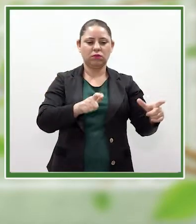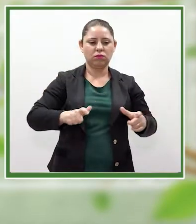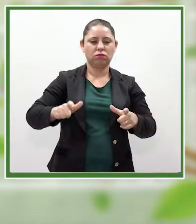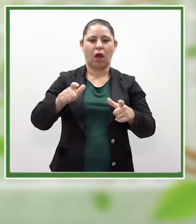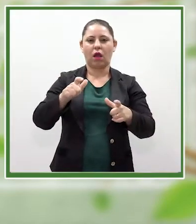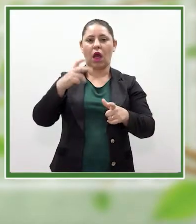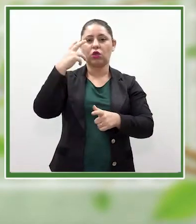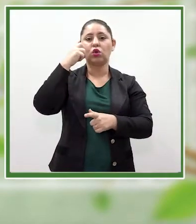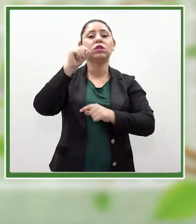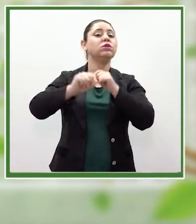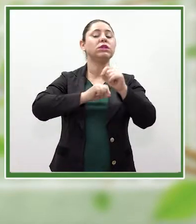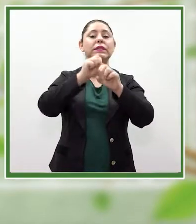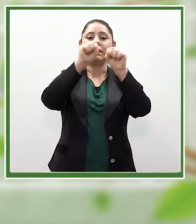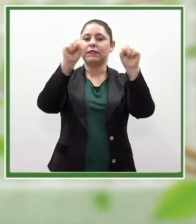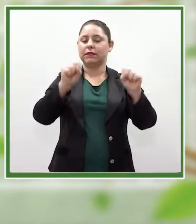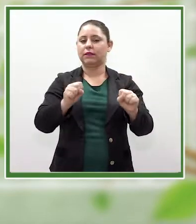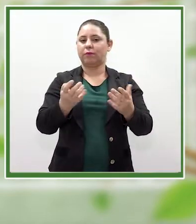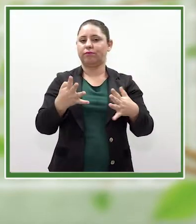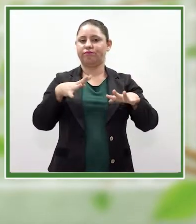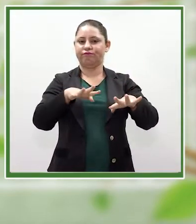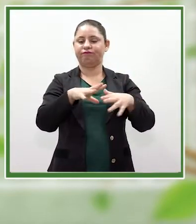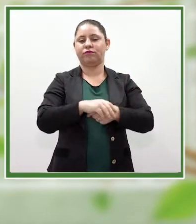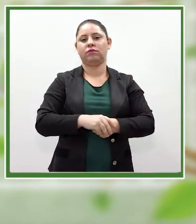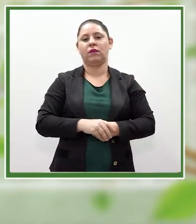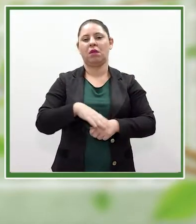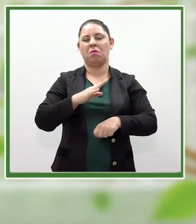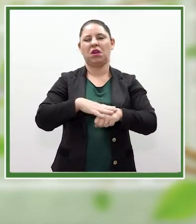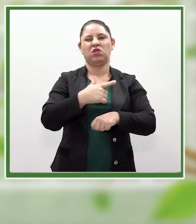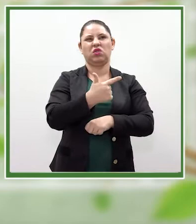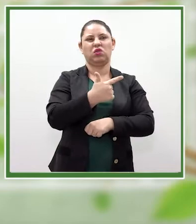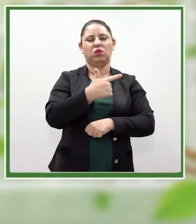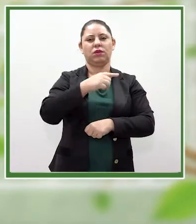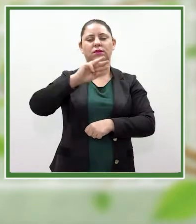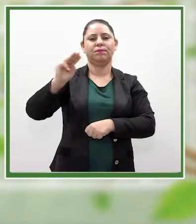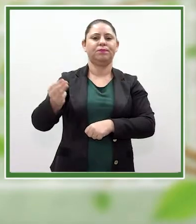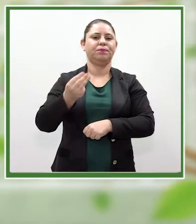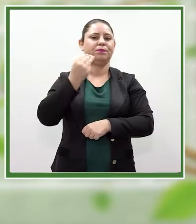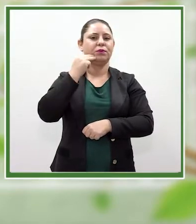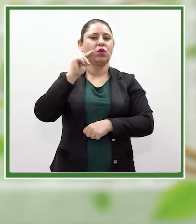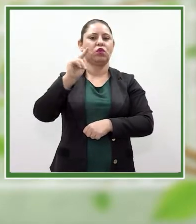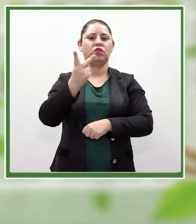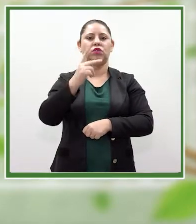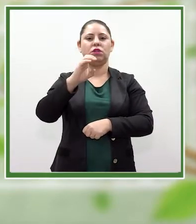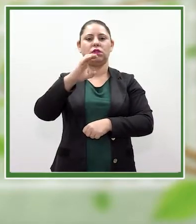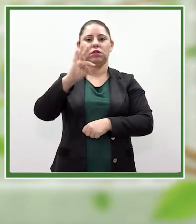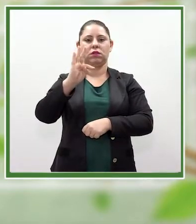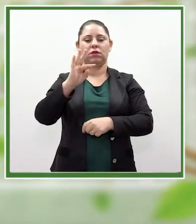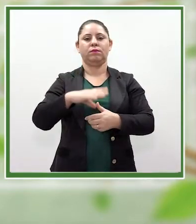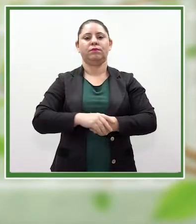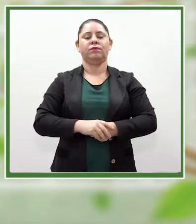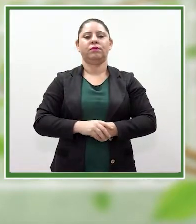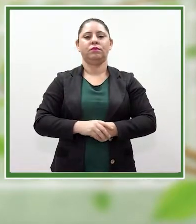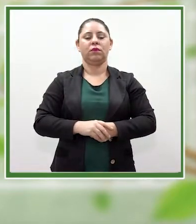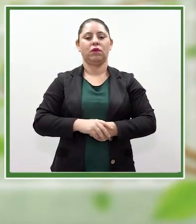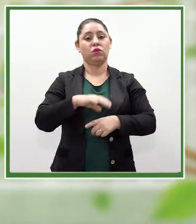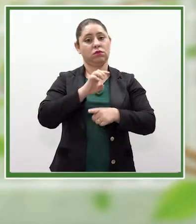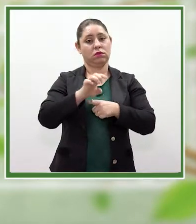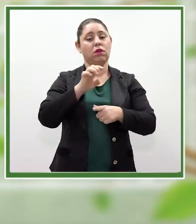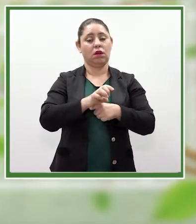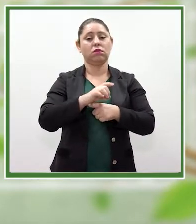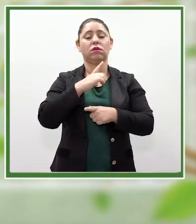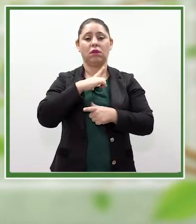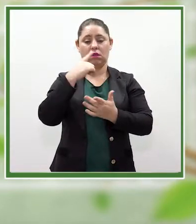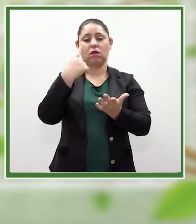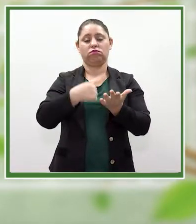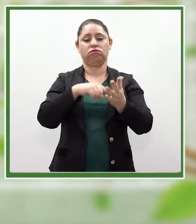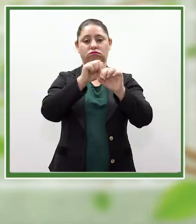uma maior área de adoção com sistemas de integração. Um pouco a mais do que 2 milhões de hectares, né, na liderança